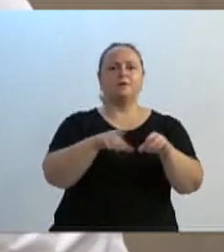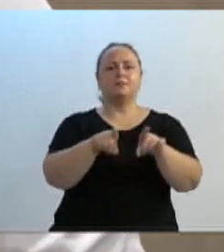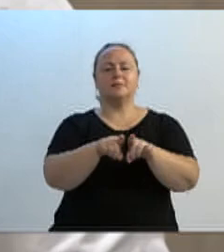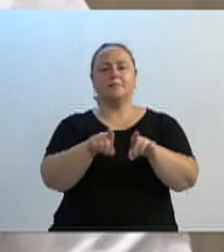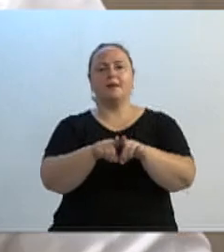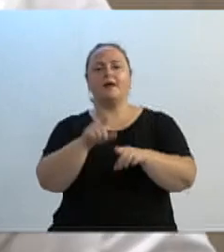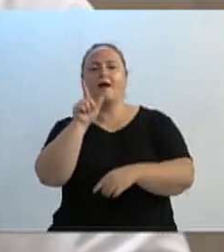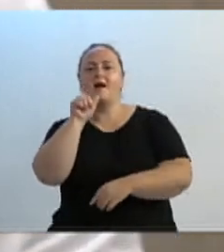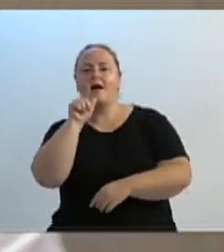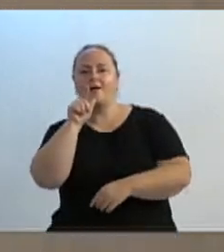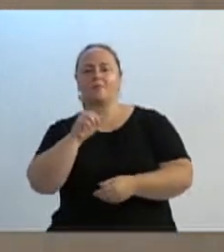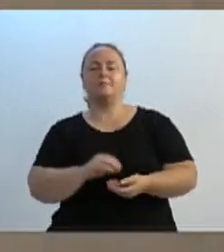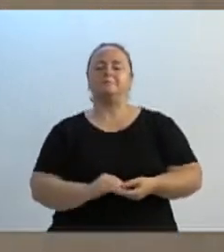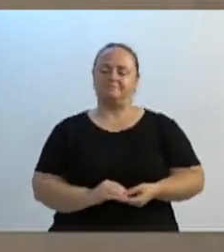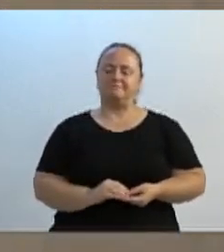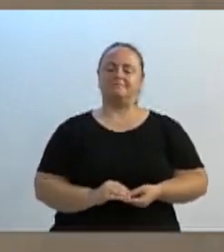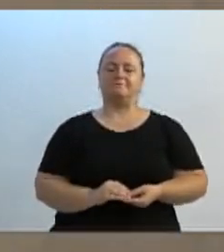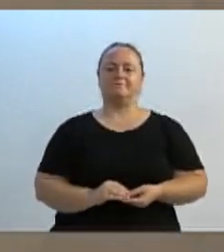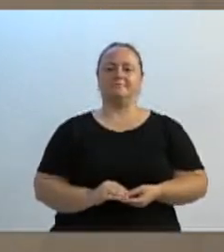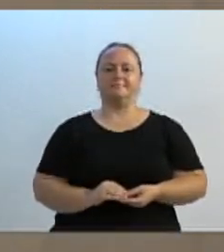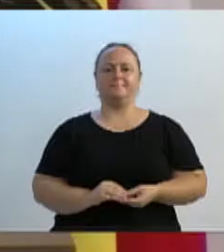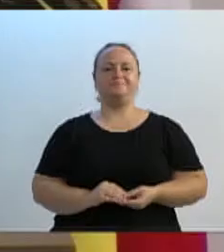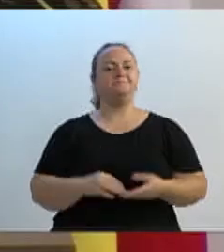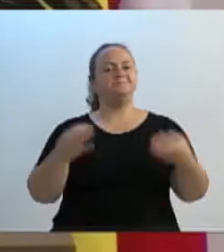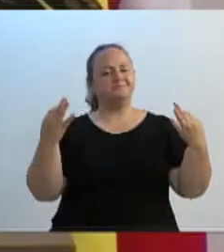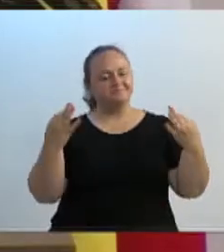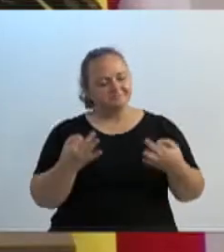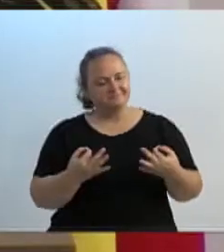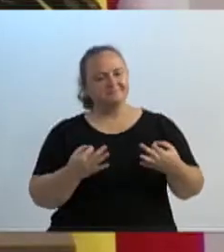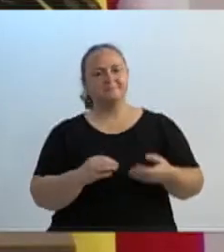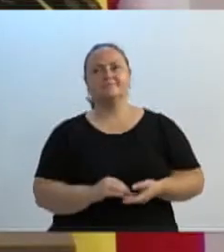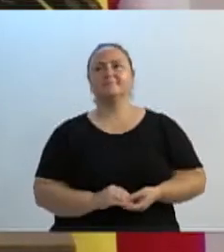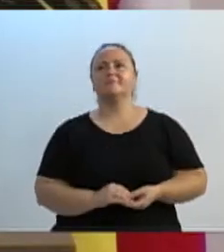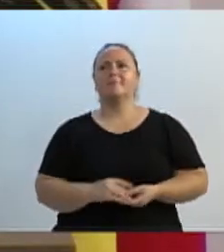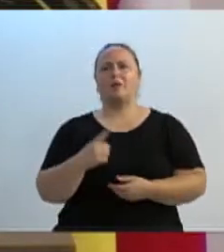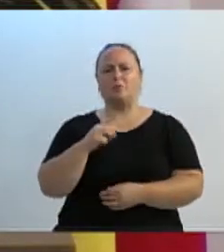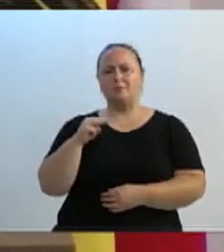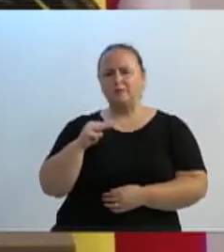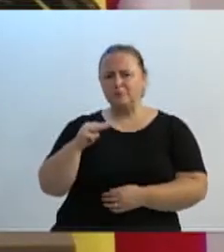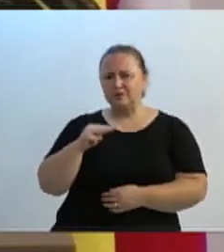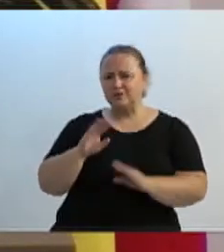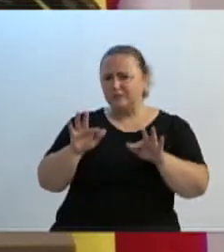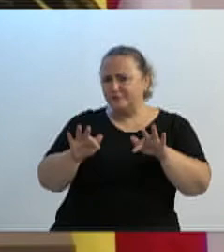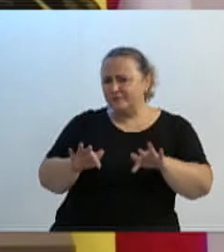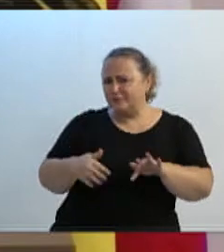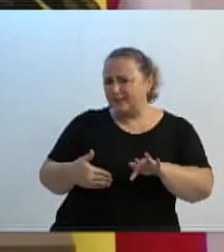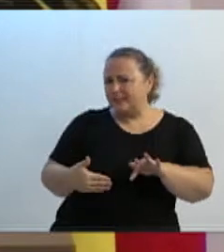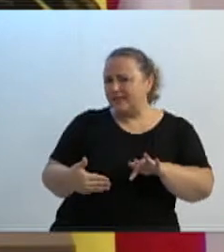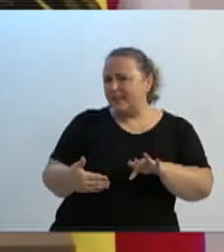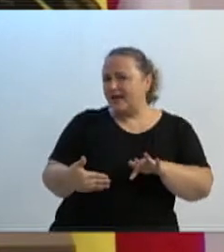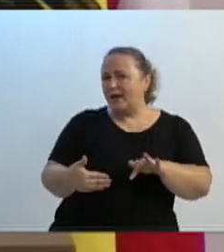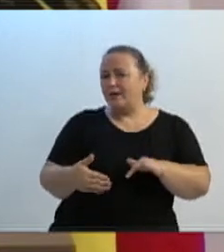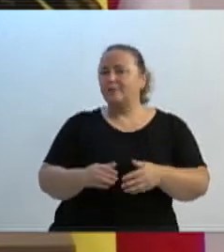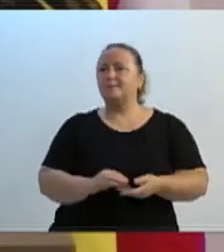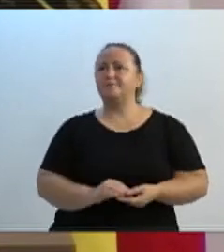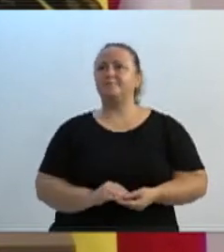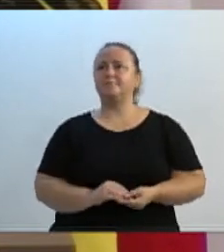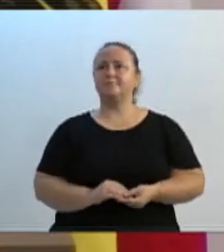apresentado por Vossa Excelência. Obrigado. Perfeito, agradeço. Tem mais um minuto aqui para encerrar a fala? Como é que fica essa questão,